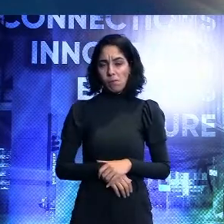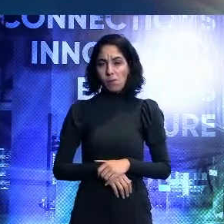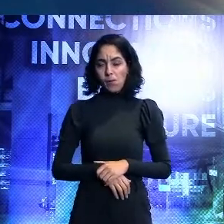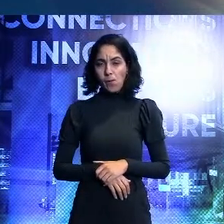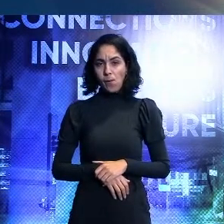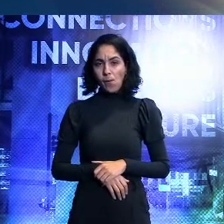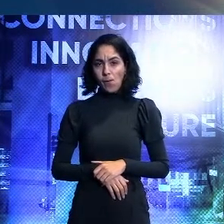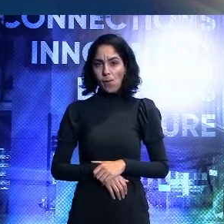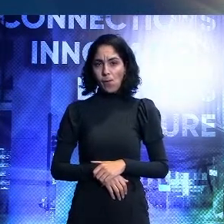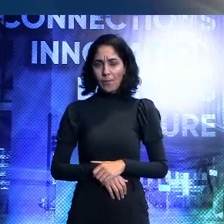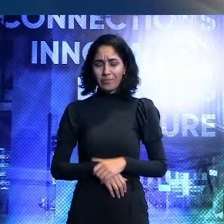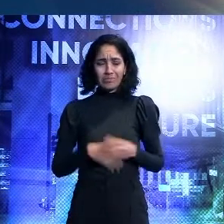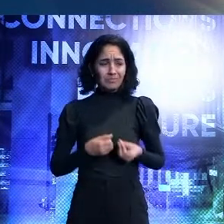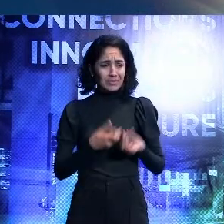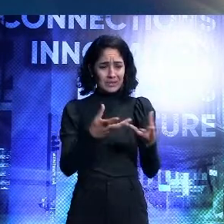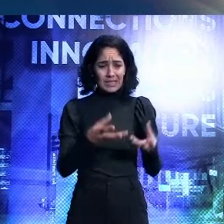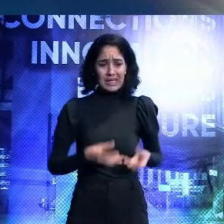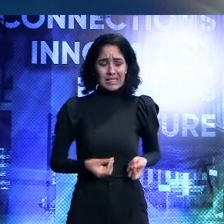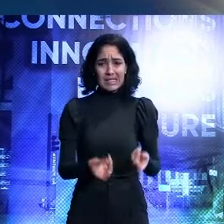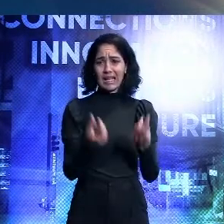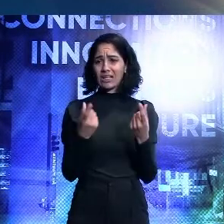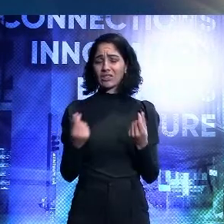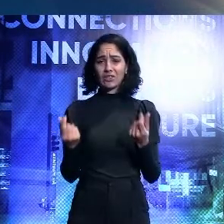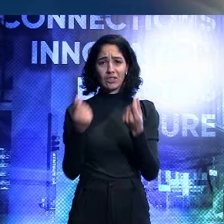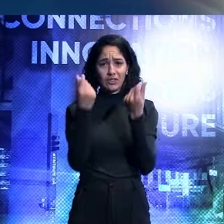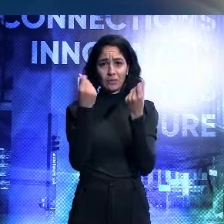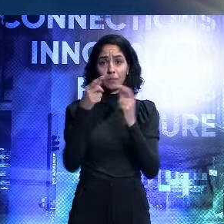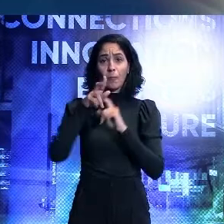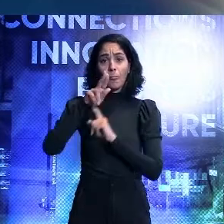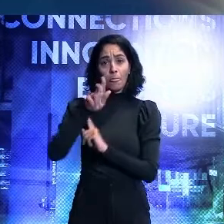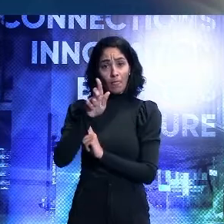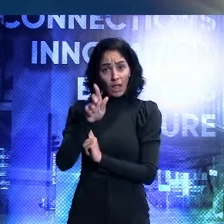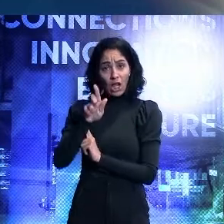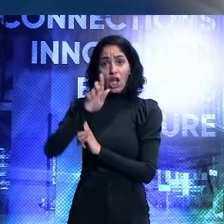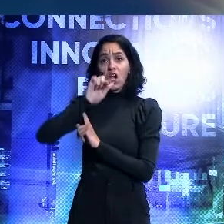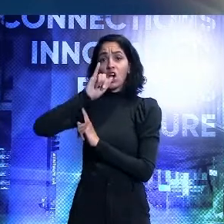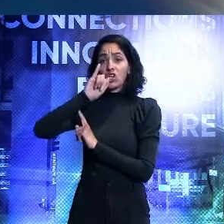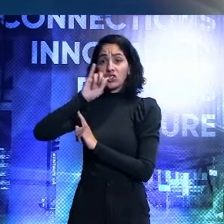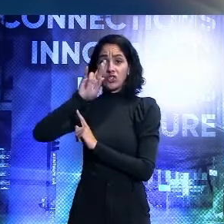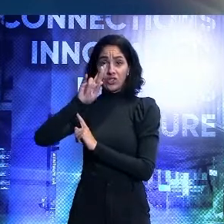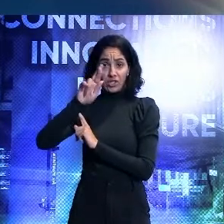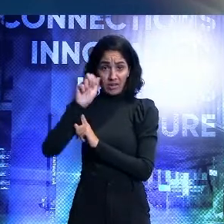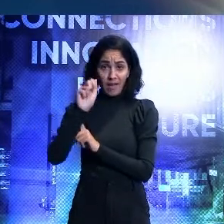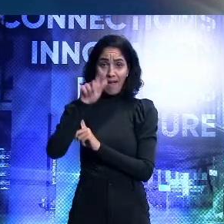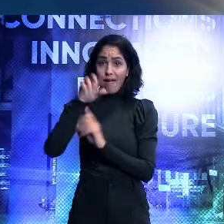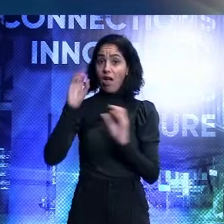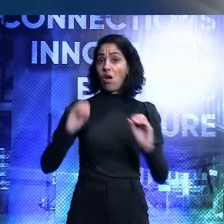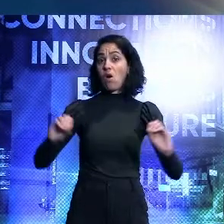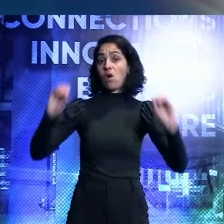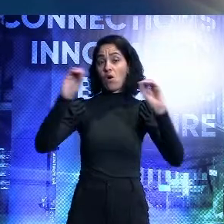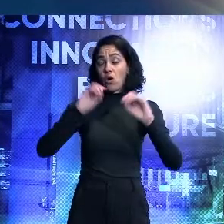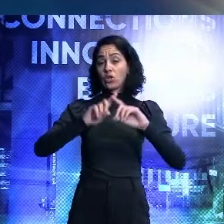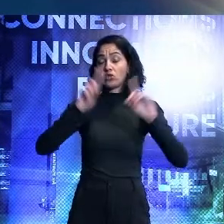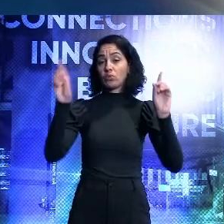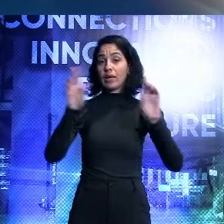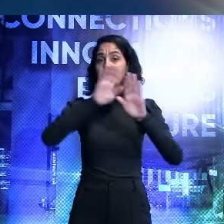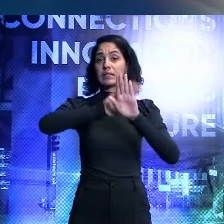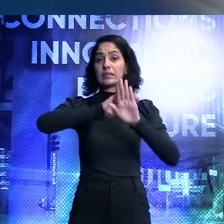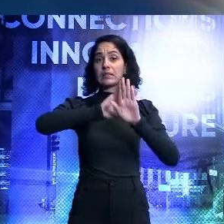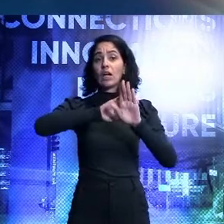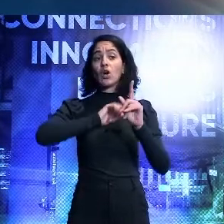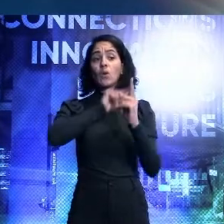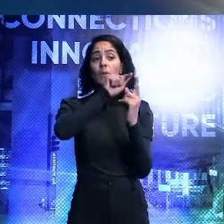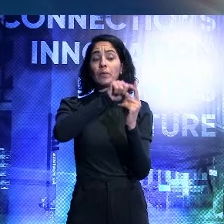Você vai gastar dinheiro, gente. O gira é ótimo, inclusive, tá? O que eu quero dizer é, entenda o propósito de que o gira vai te